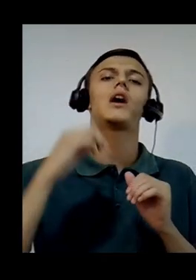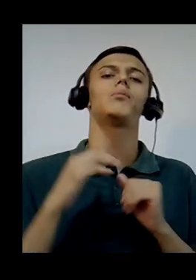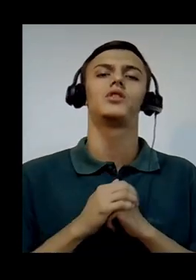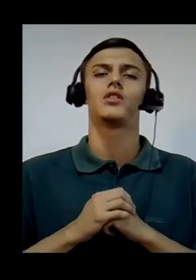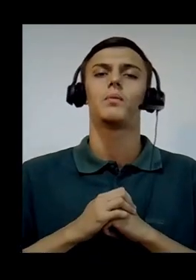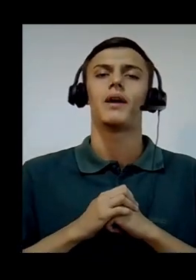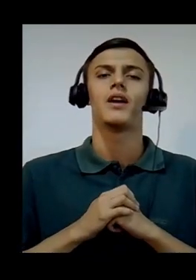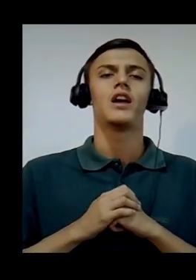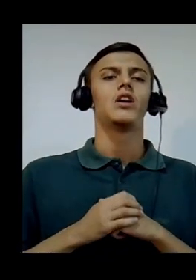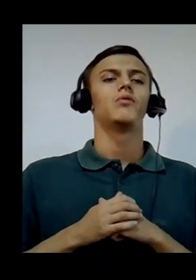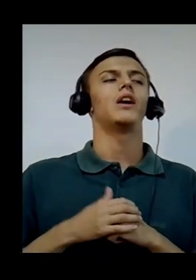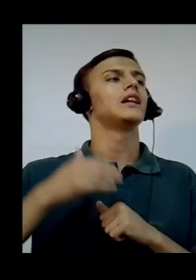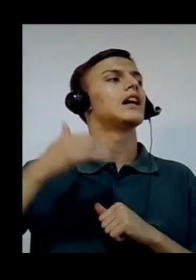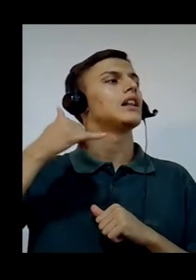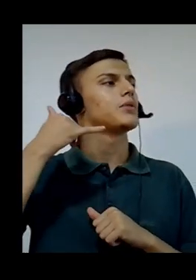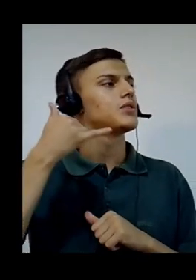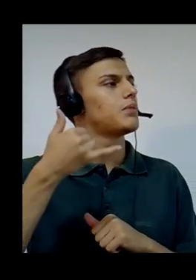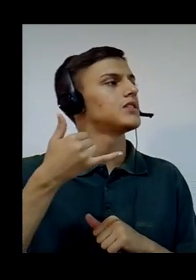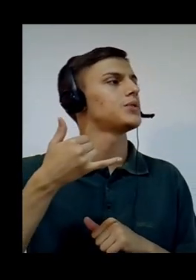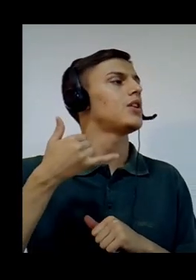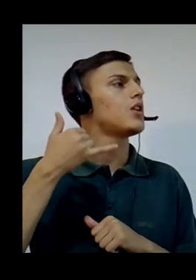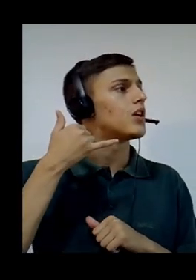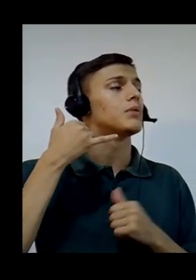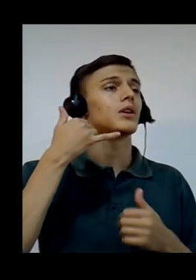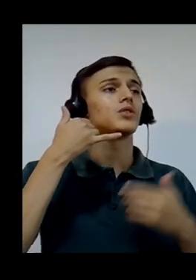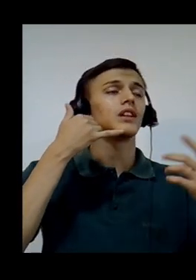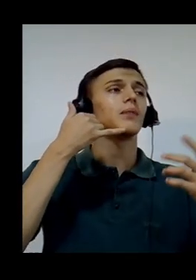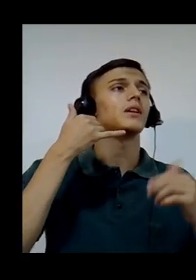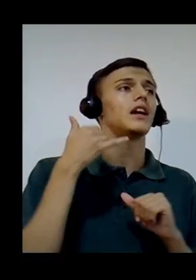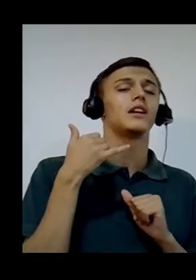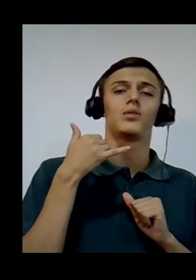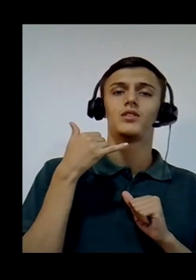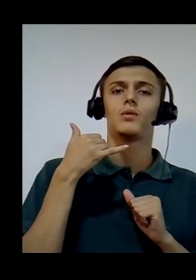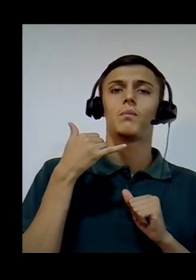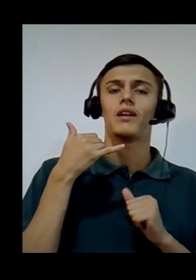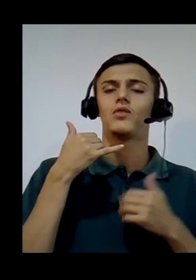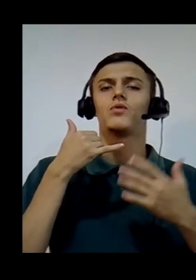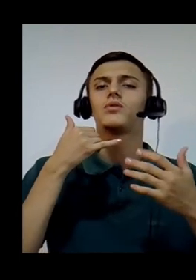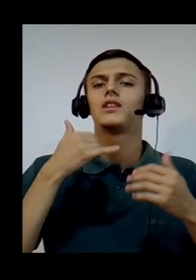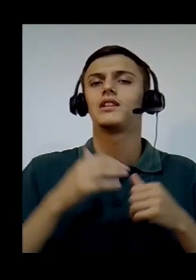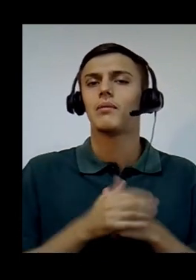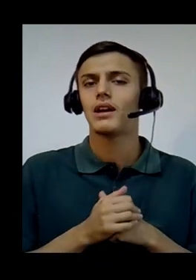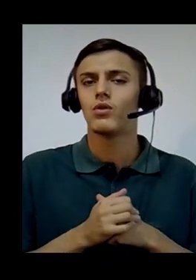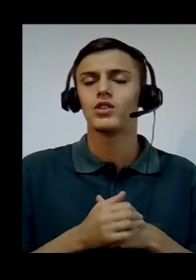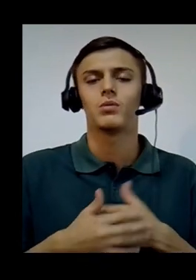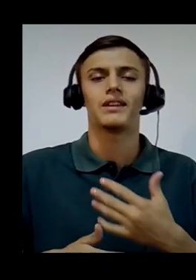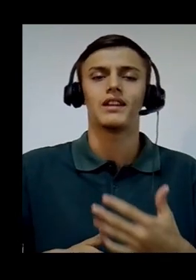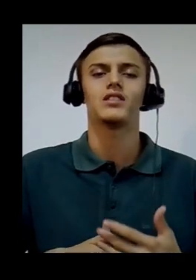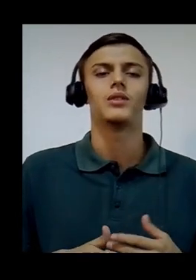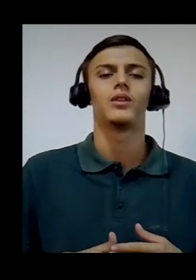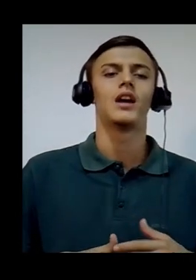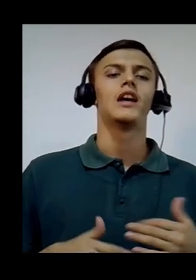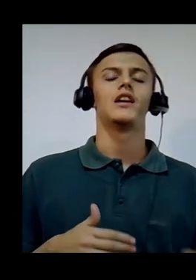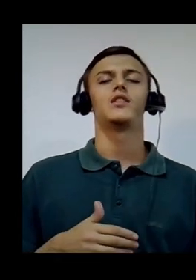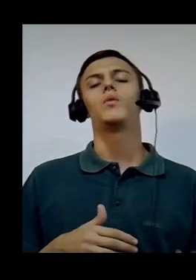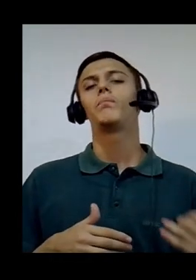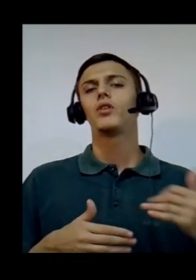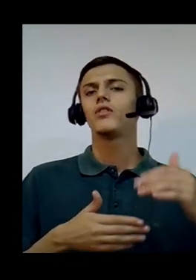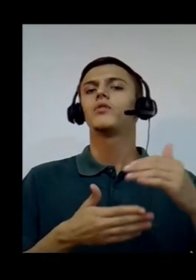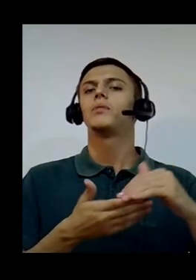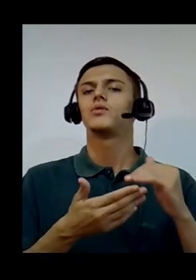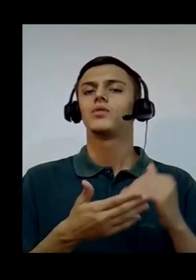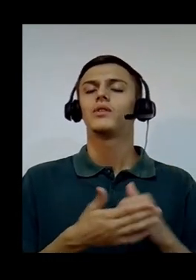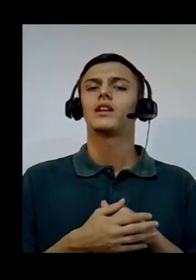consegue nem colocar a botina no pé. Vai ligar lá para sua empresa e vai falar: "Ó, me machuquei lá na Bernec, torci o meu pé, não vou conseguir trabalhar hoje, meu pé está inchado".